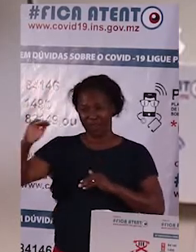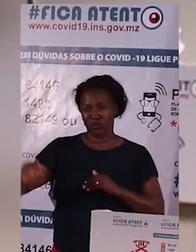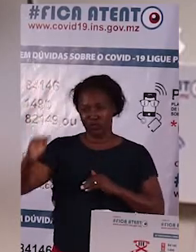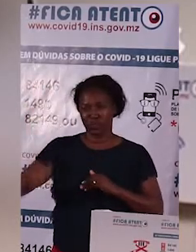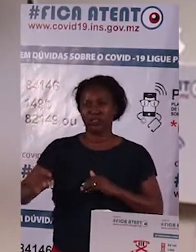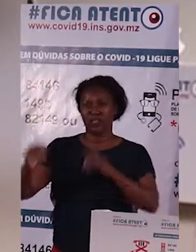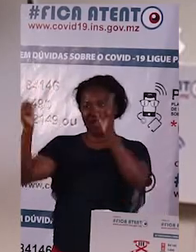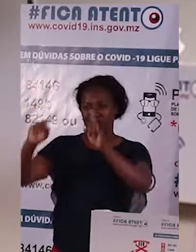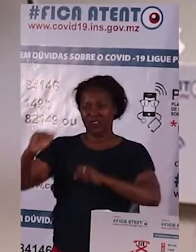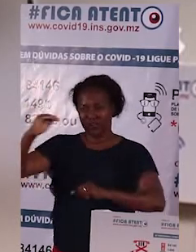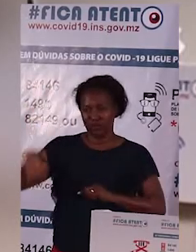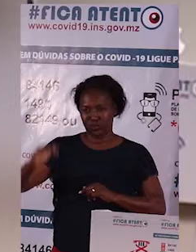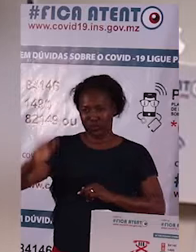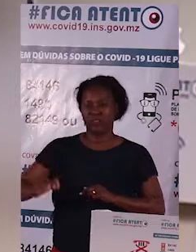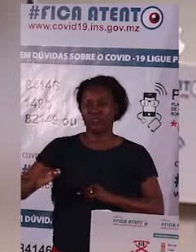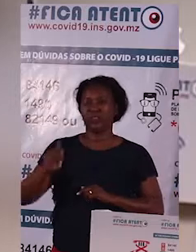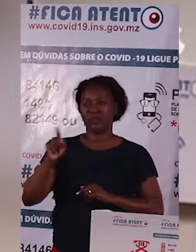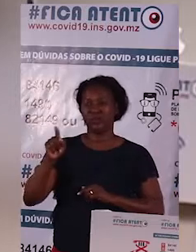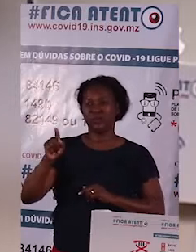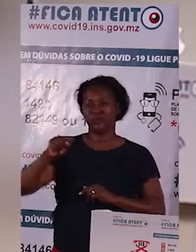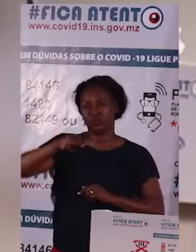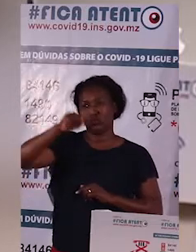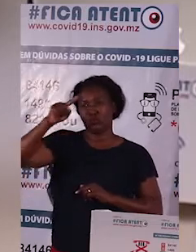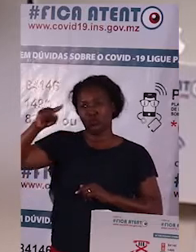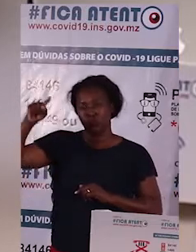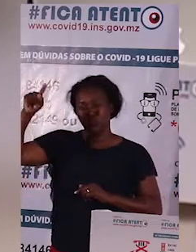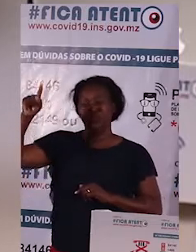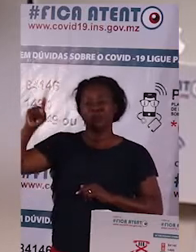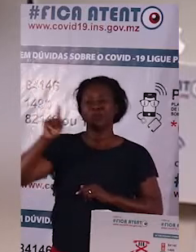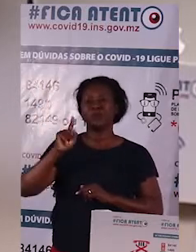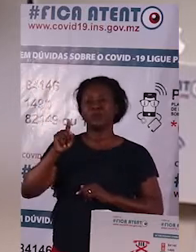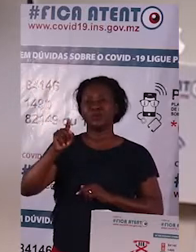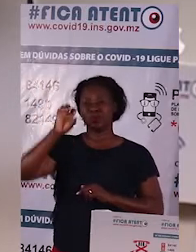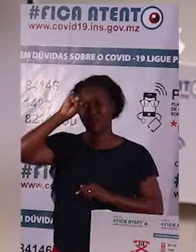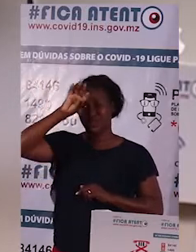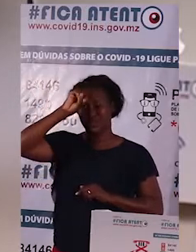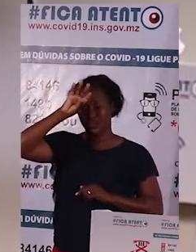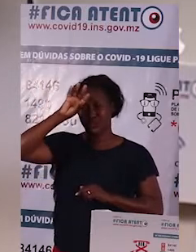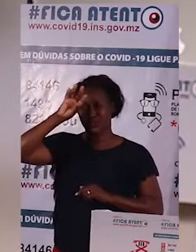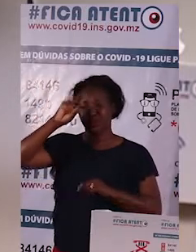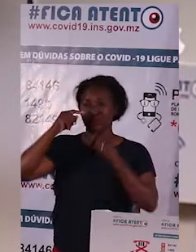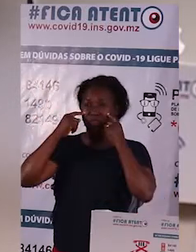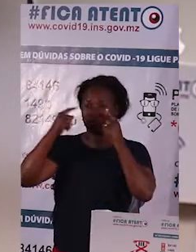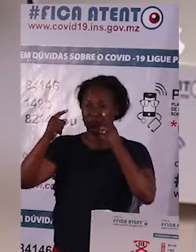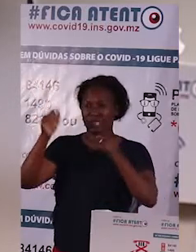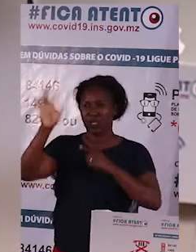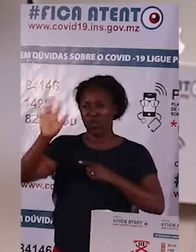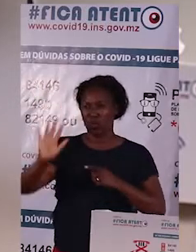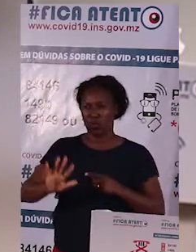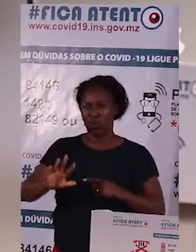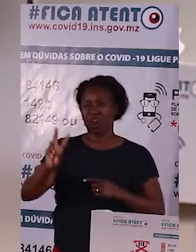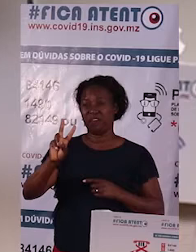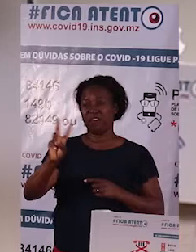Este gráfico é dominado pela curva da África do Sul, que é a curva que se vê em cor verde